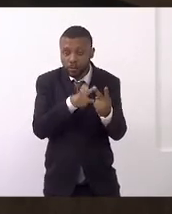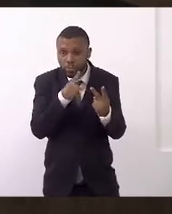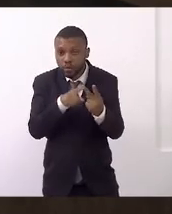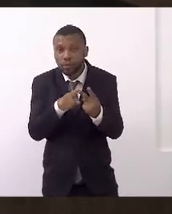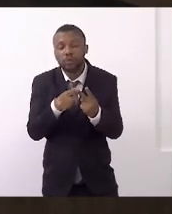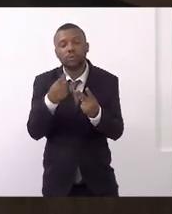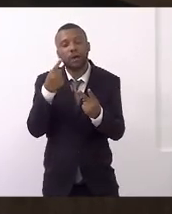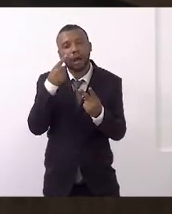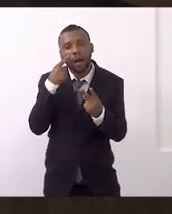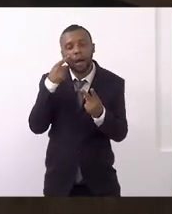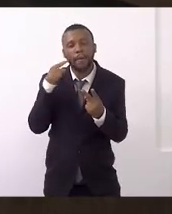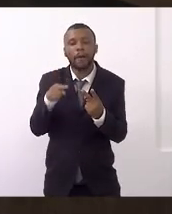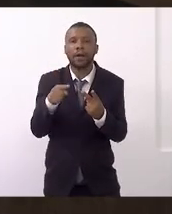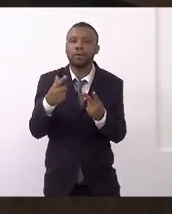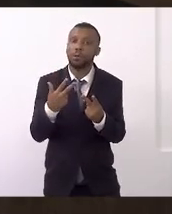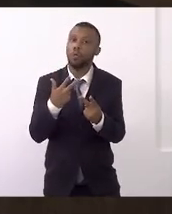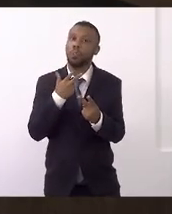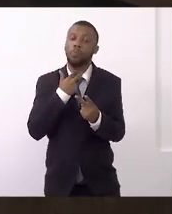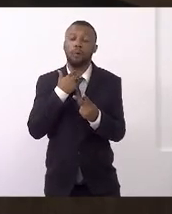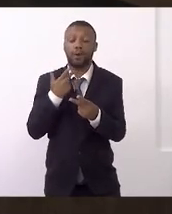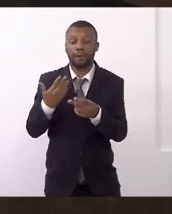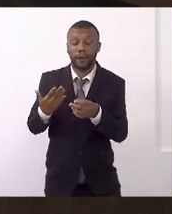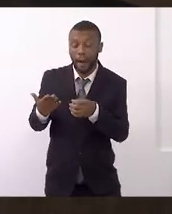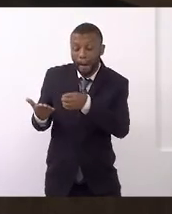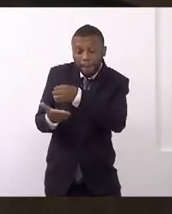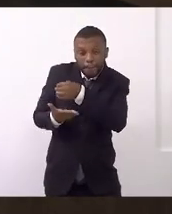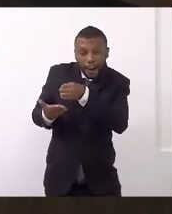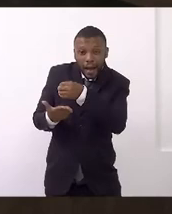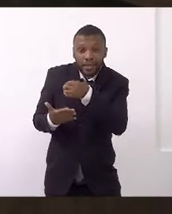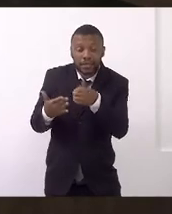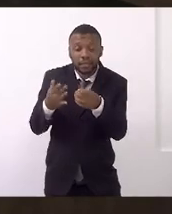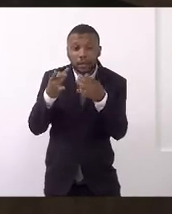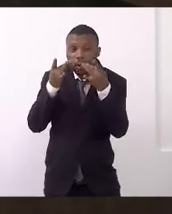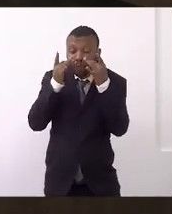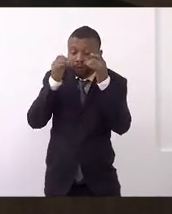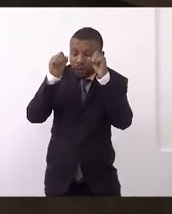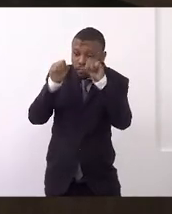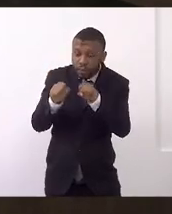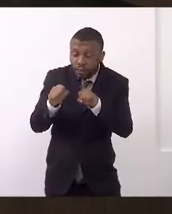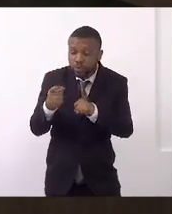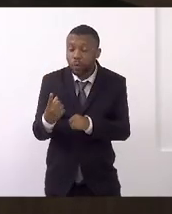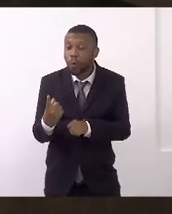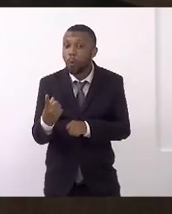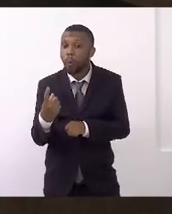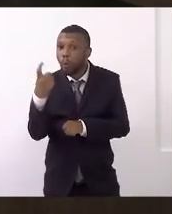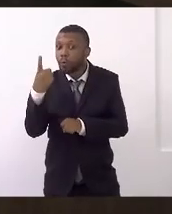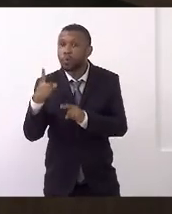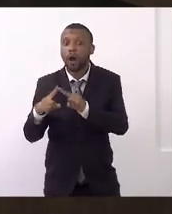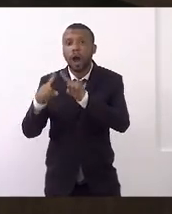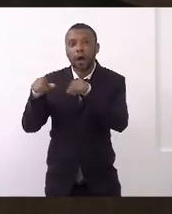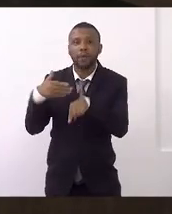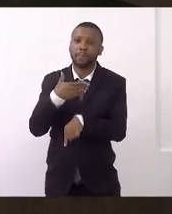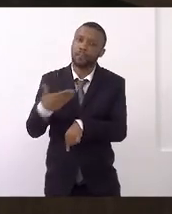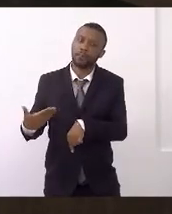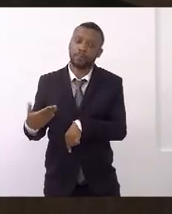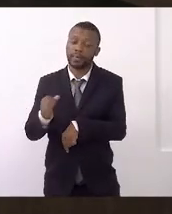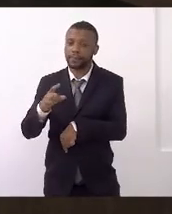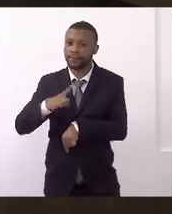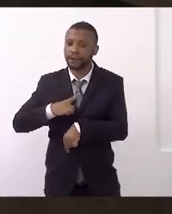que não pode ser base o testemunho de um único agente público. Porque se você tiver